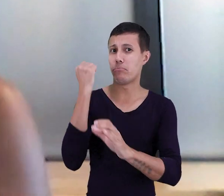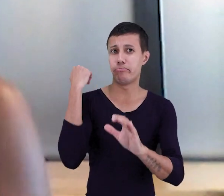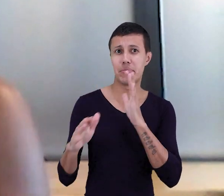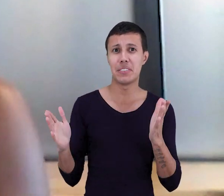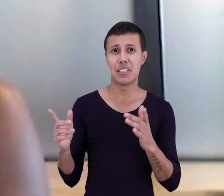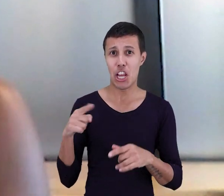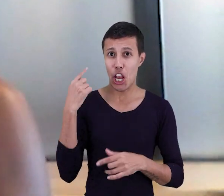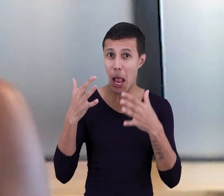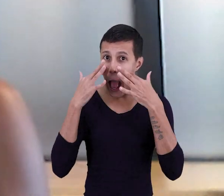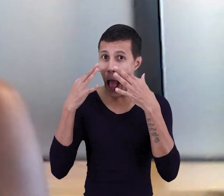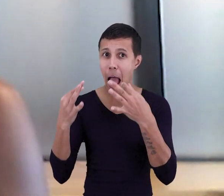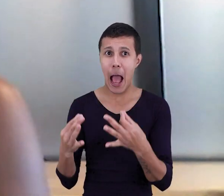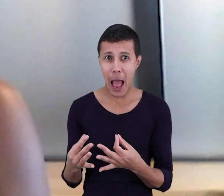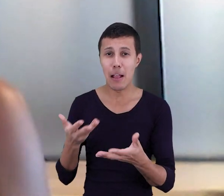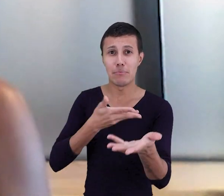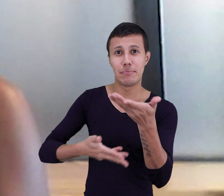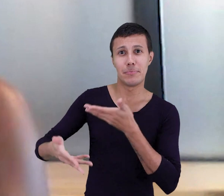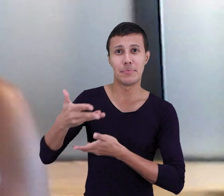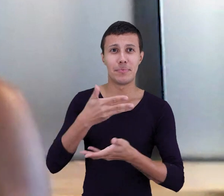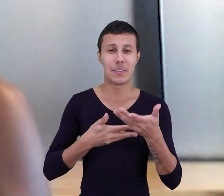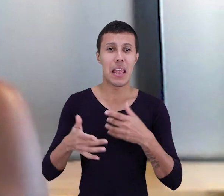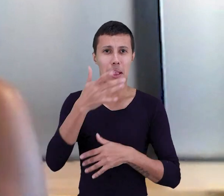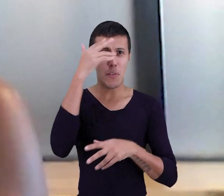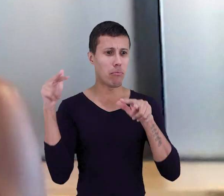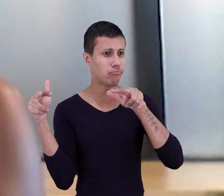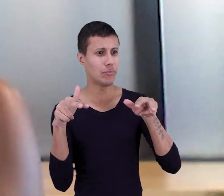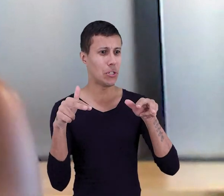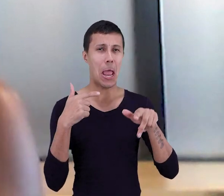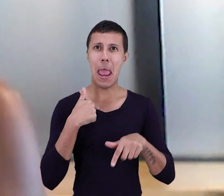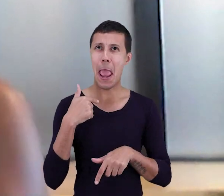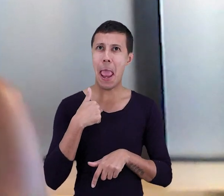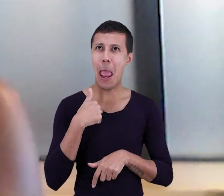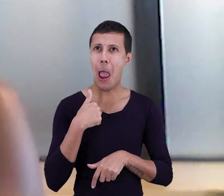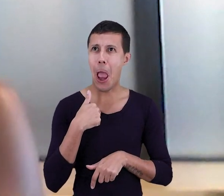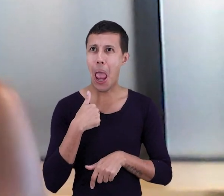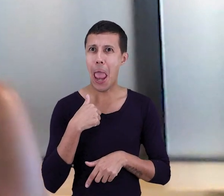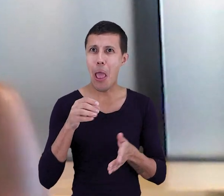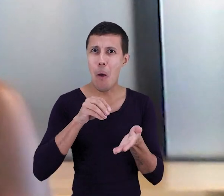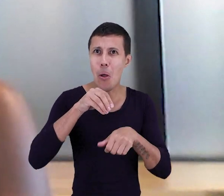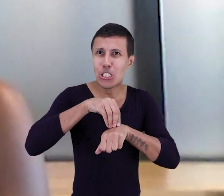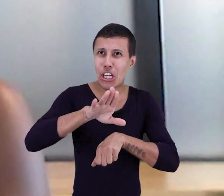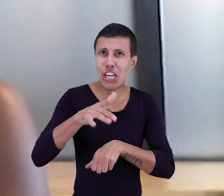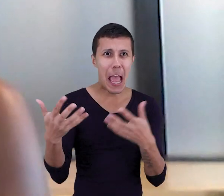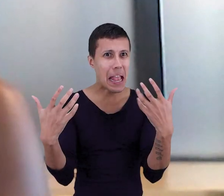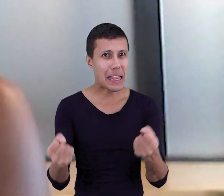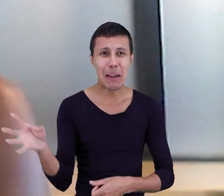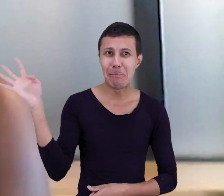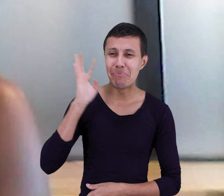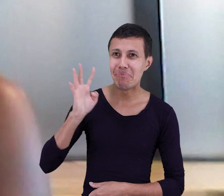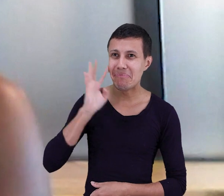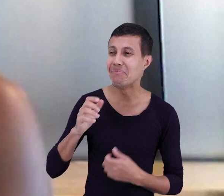a gente vai levar isso em consideração, e é muito legal, né? Quando as pessoas veem que, putz, eu sugeri isso e tá rolando, cara, que bacana, assim, que